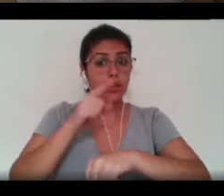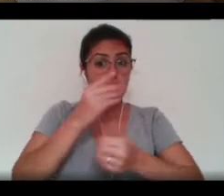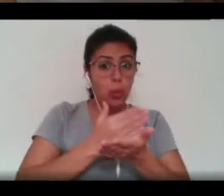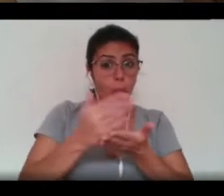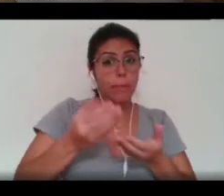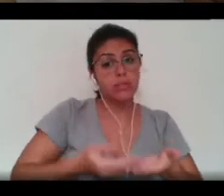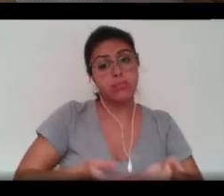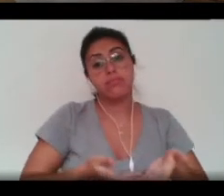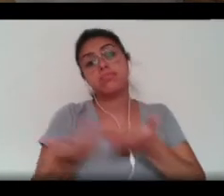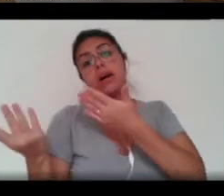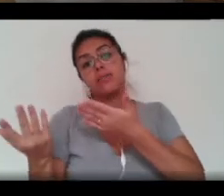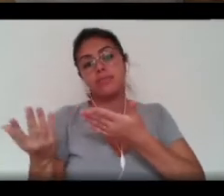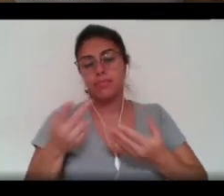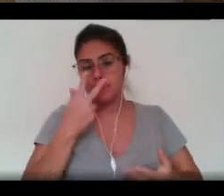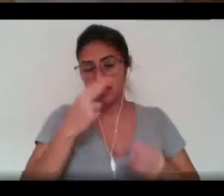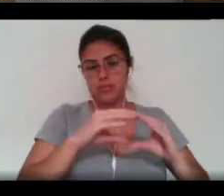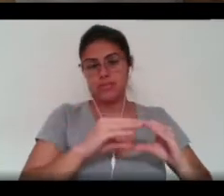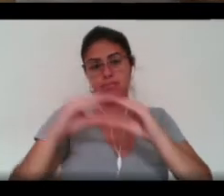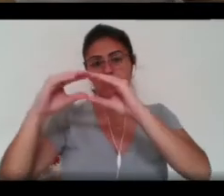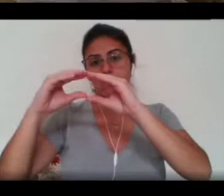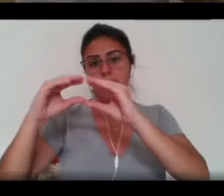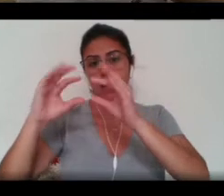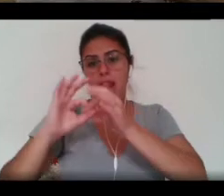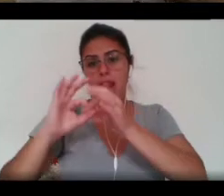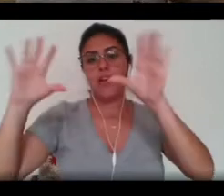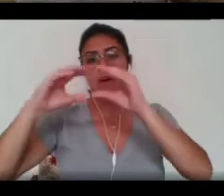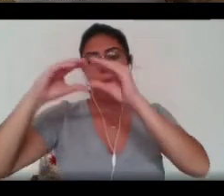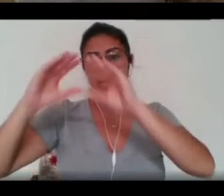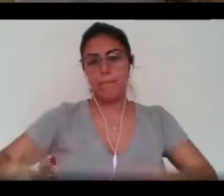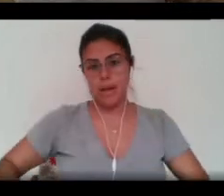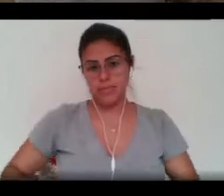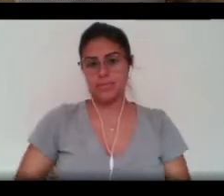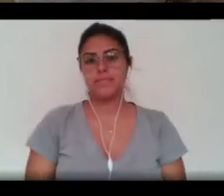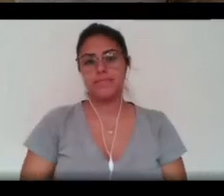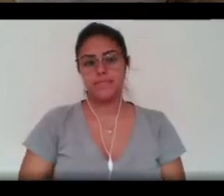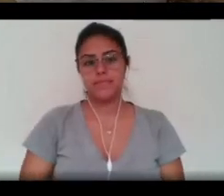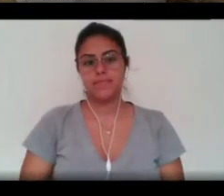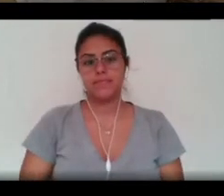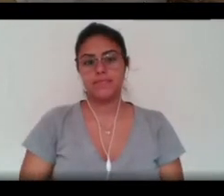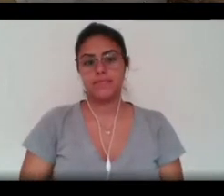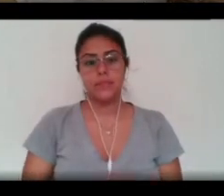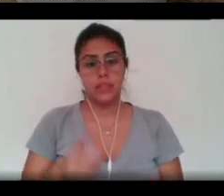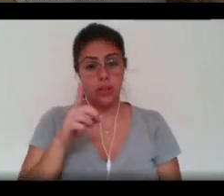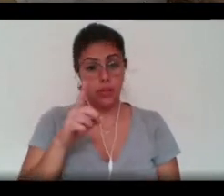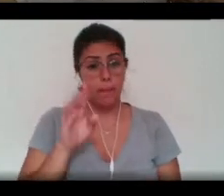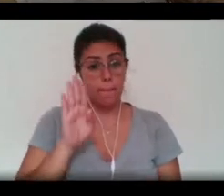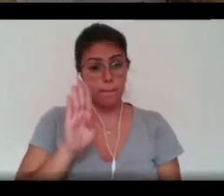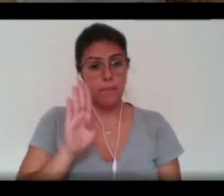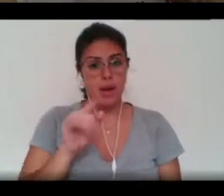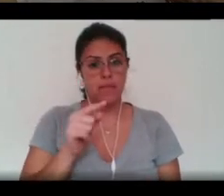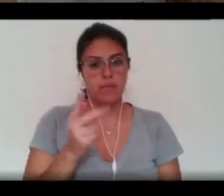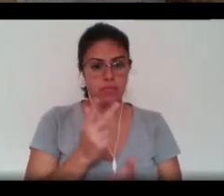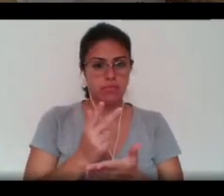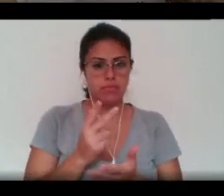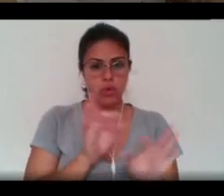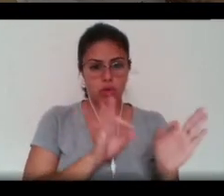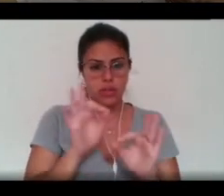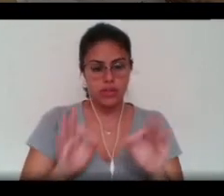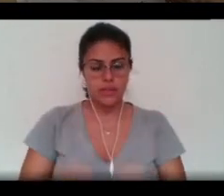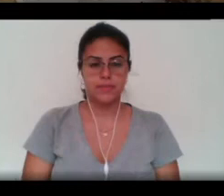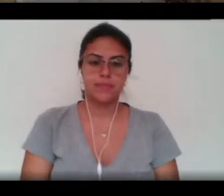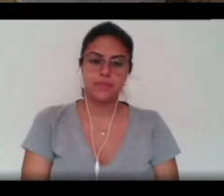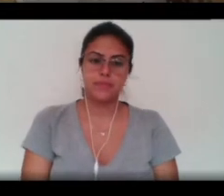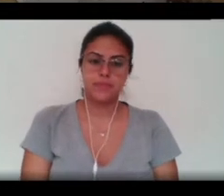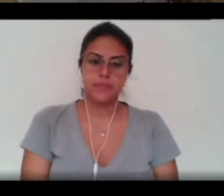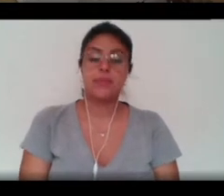foi lançado. Então, na letra B, o que ele quer saber é o seguinte, deixa eu